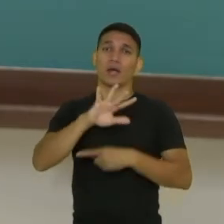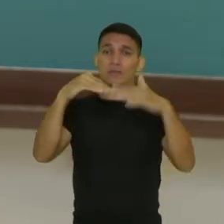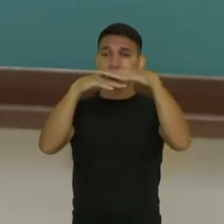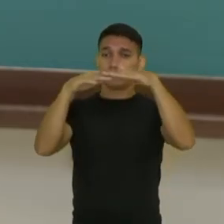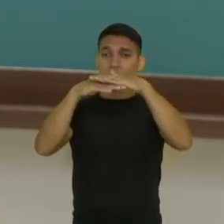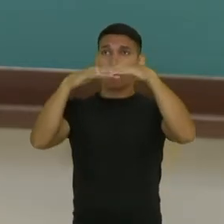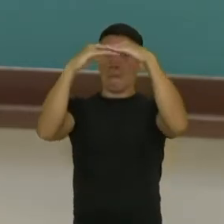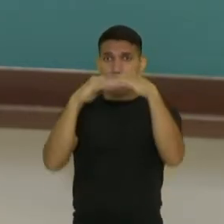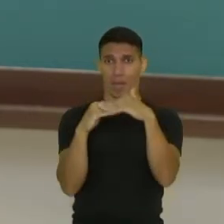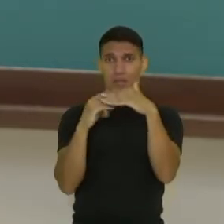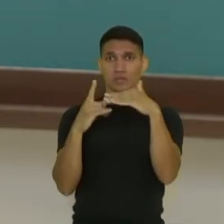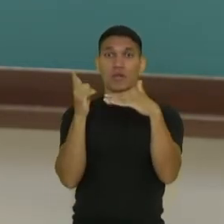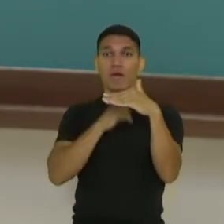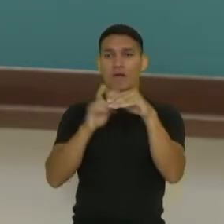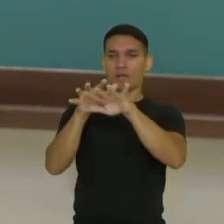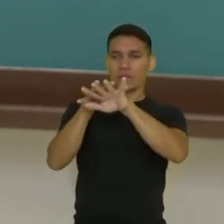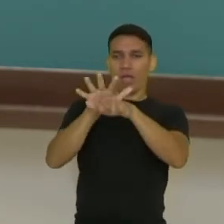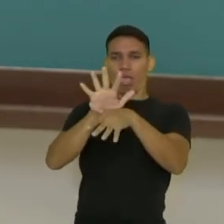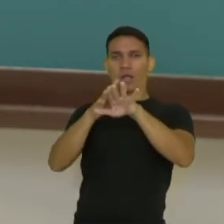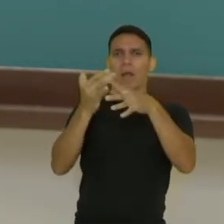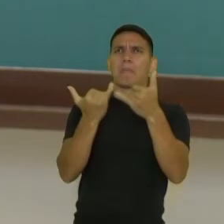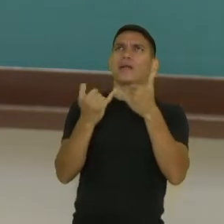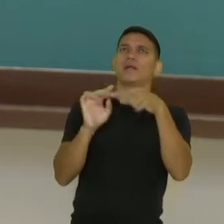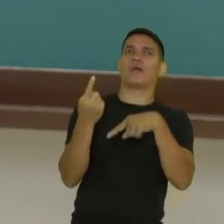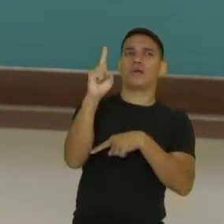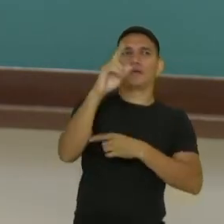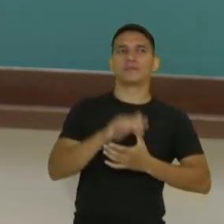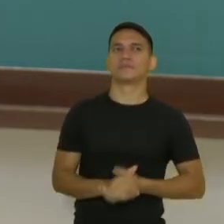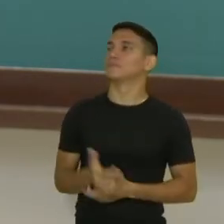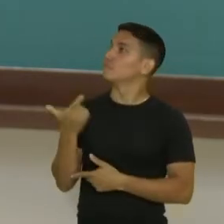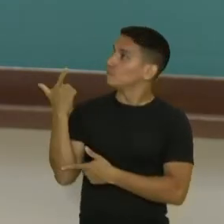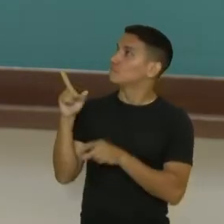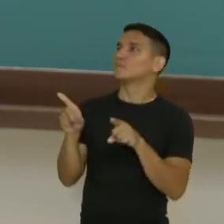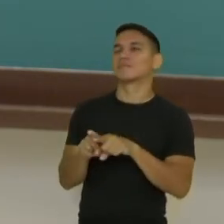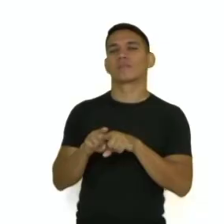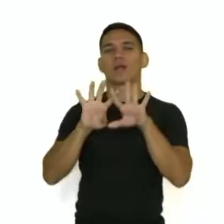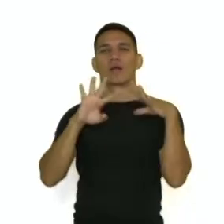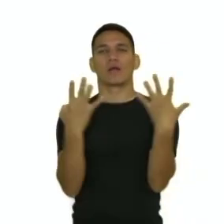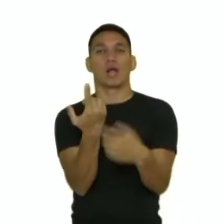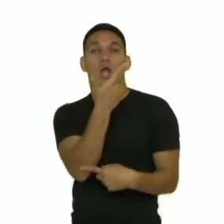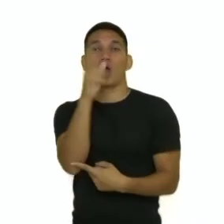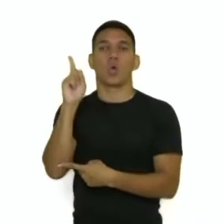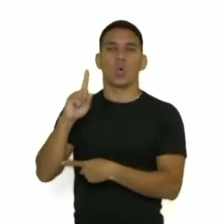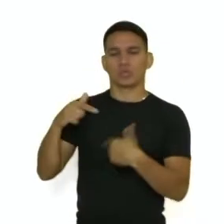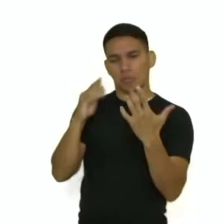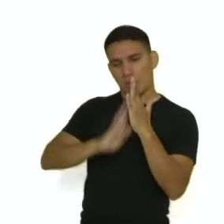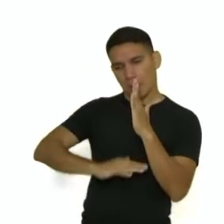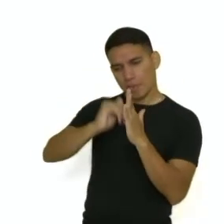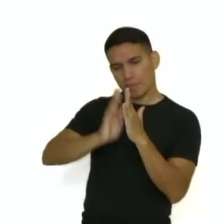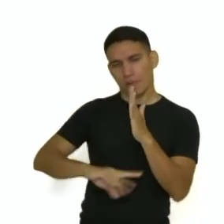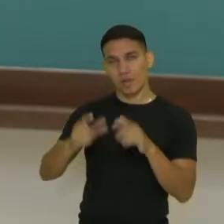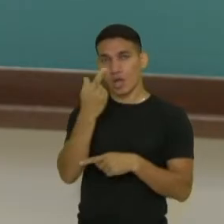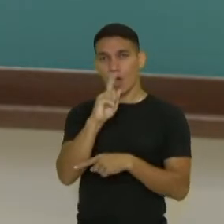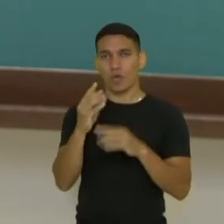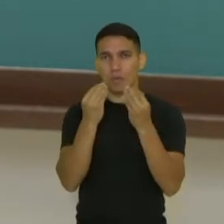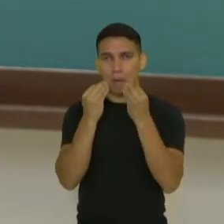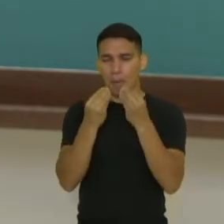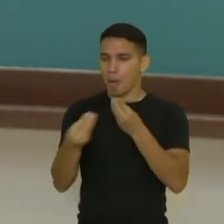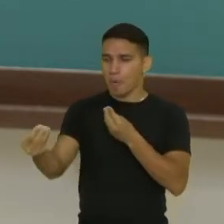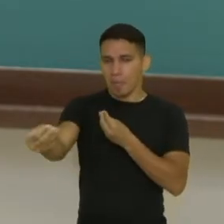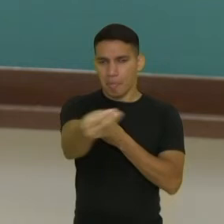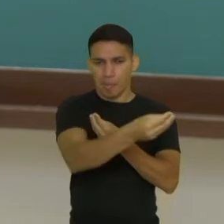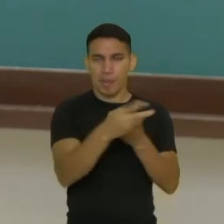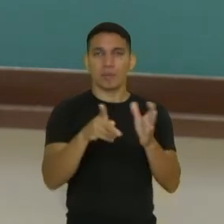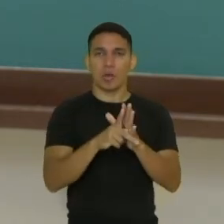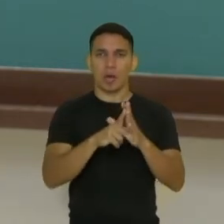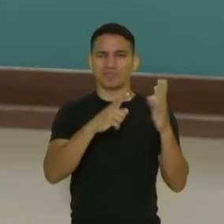baixo. Então ele faz essa grande ilusão. Sessão de Cristo, da Igreja de Santa Bárbara. Nós temos aqui, por exemplo, uma das últimas obras dele, que é a Última Ceia da Escola de Carcaça, lá